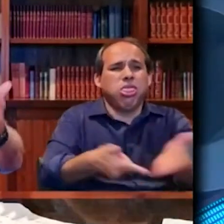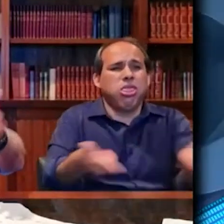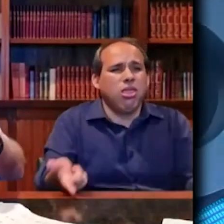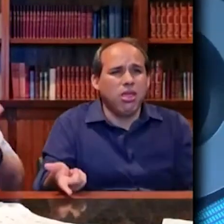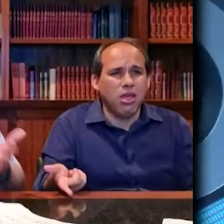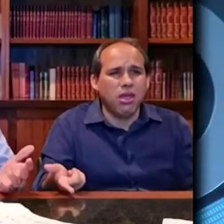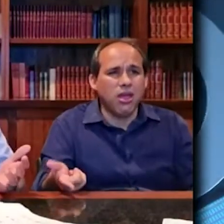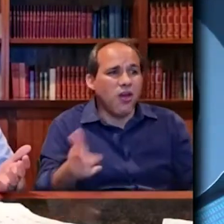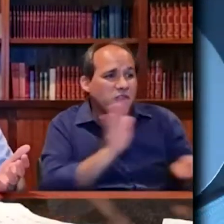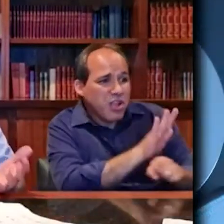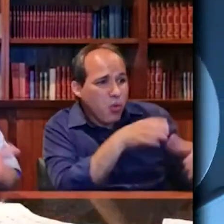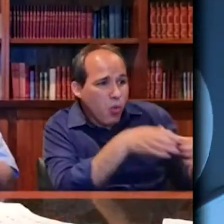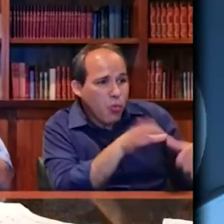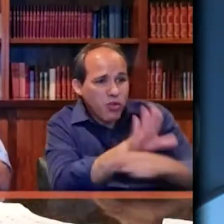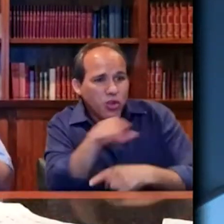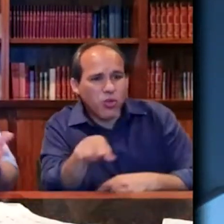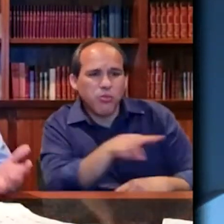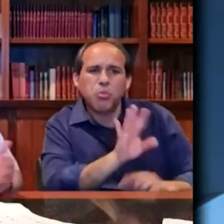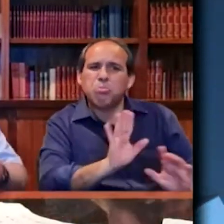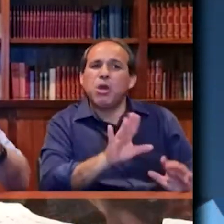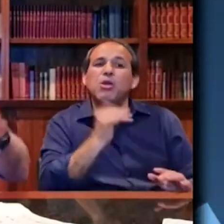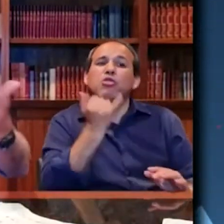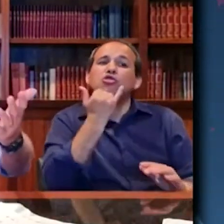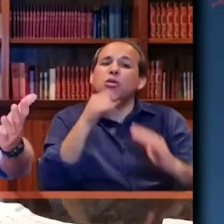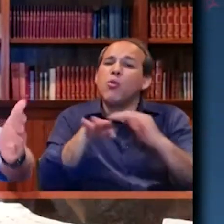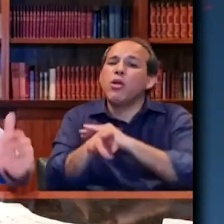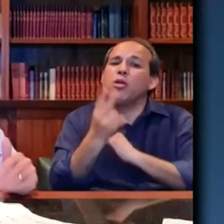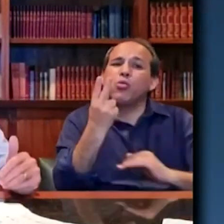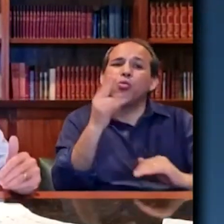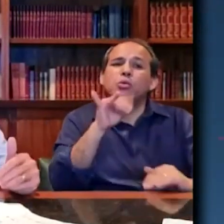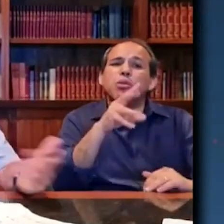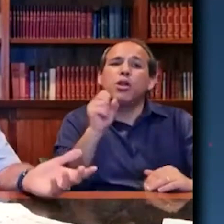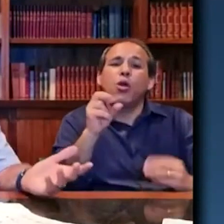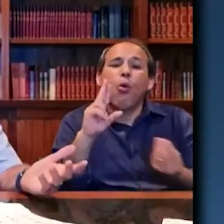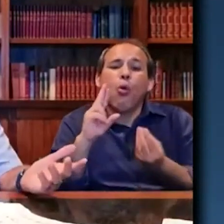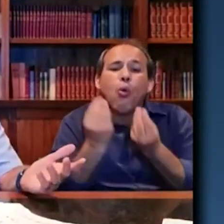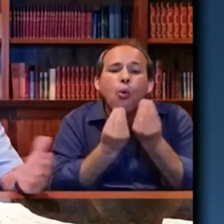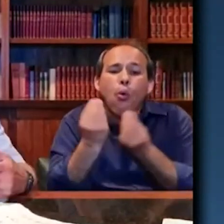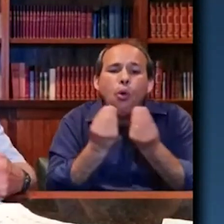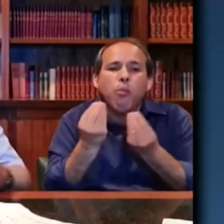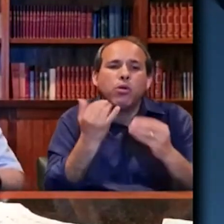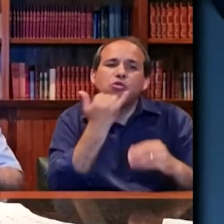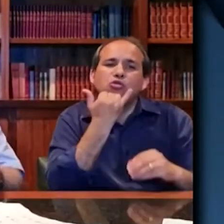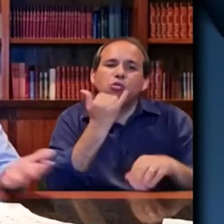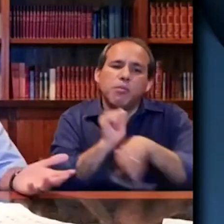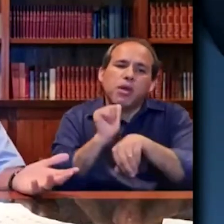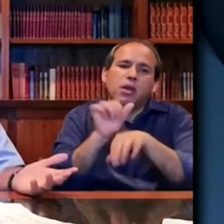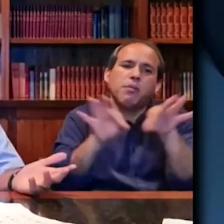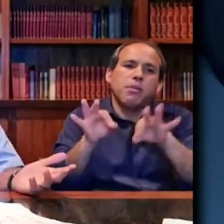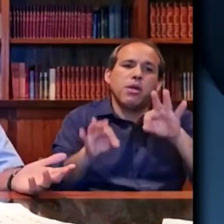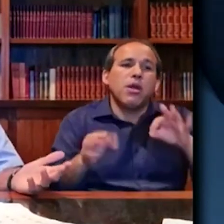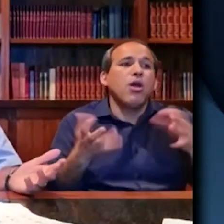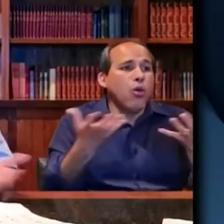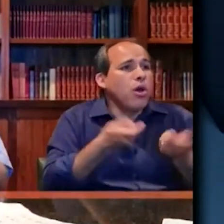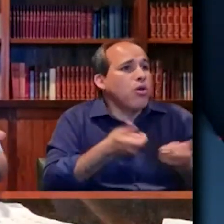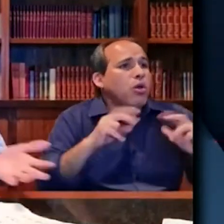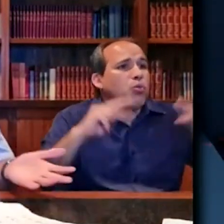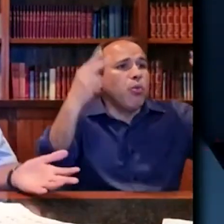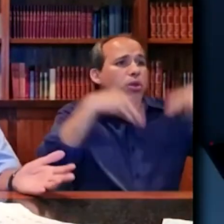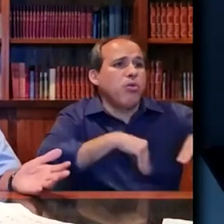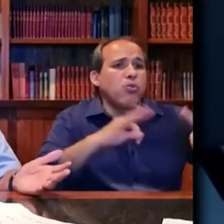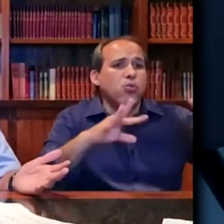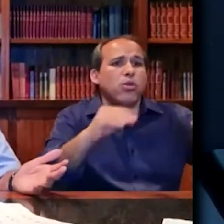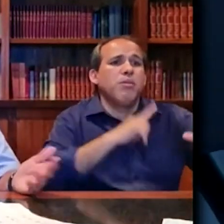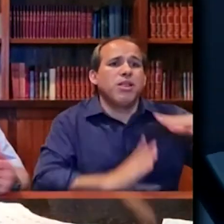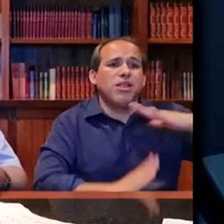do governo Jair Bolsonaro. Então, né, como eu sempre defendo aqui, os fatos ajudam a levantar